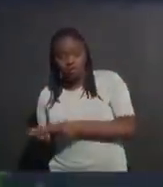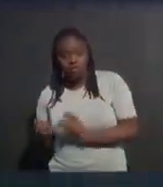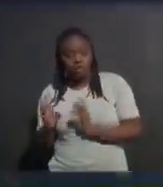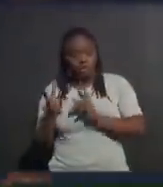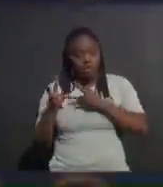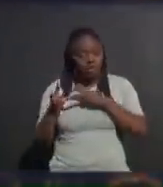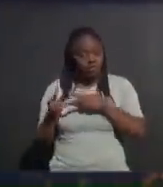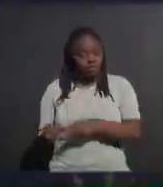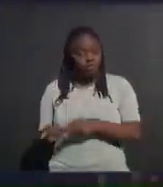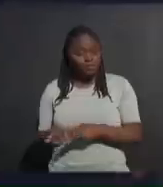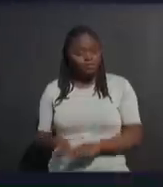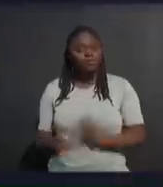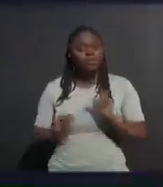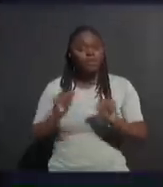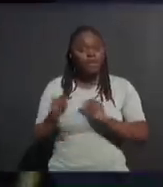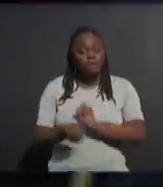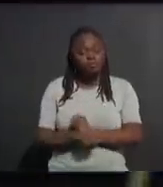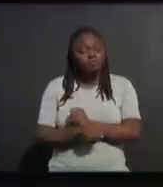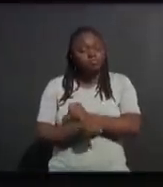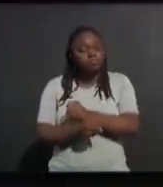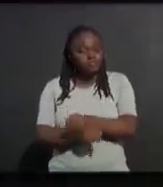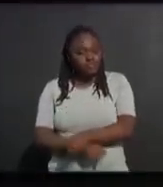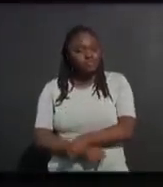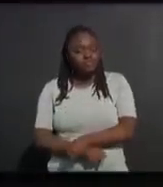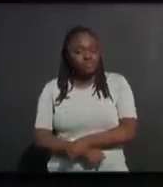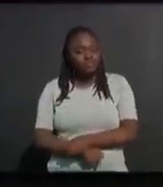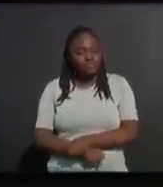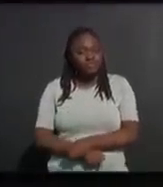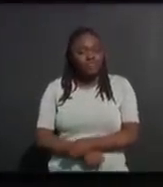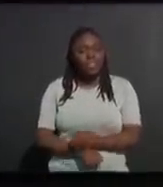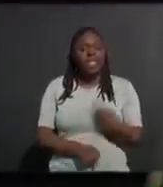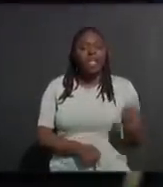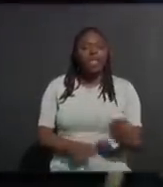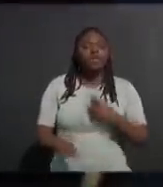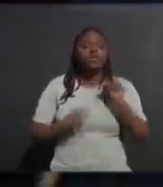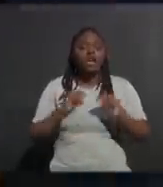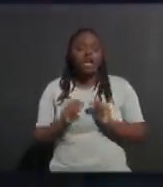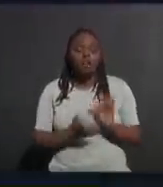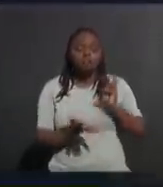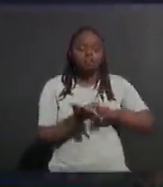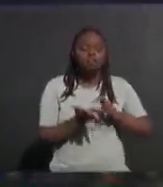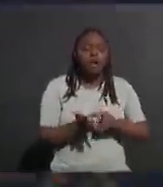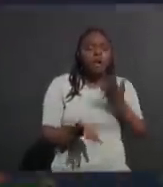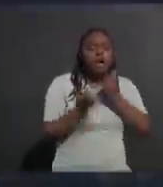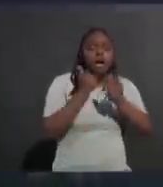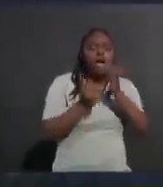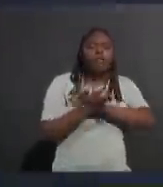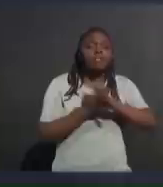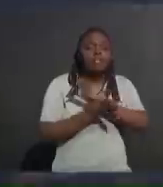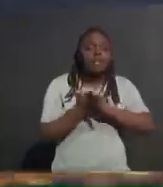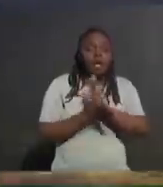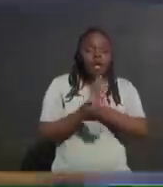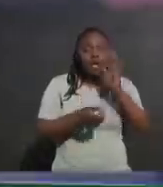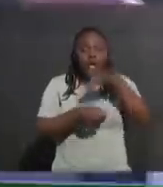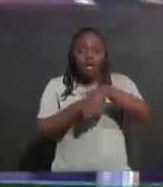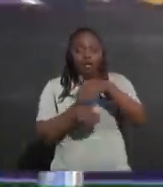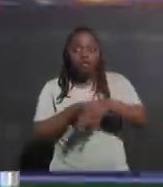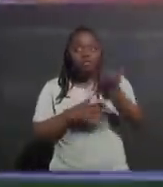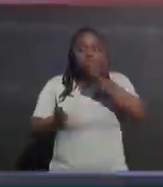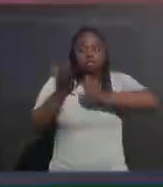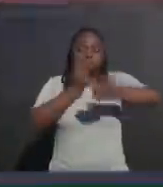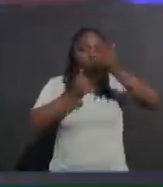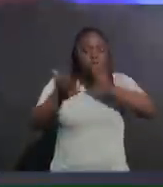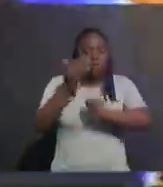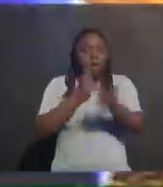uma besteira e à noite vira um boi doido, desesperado e come para a volta de Jesus. Parece